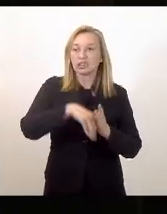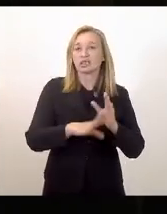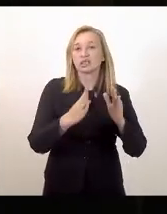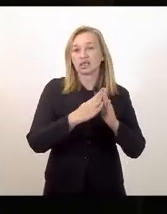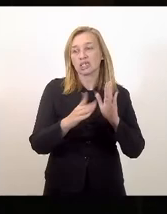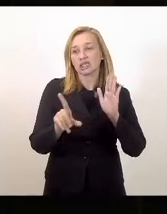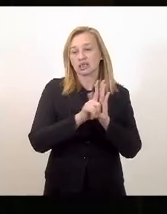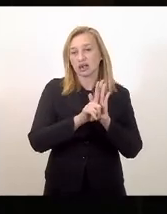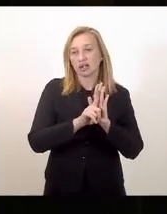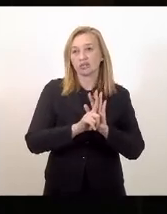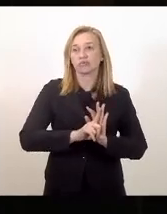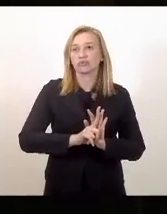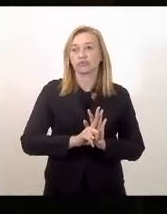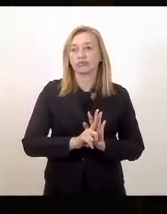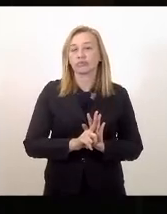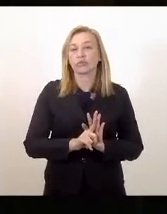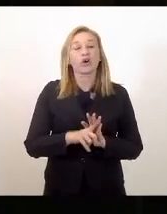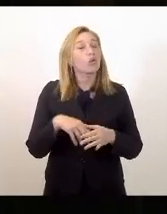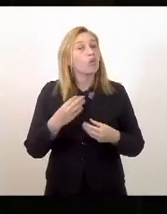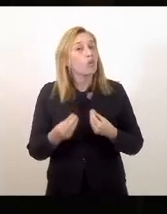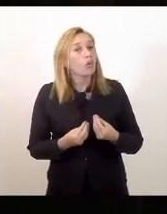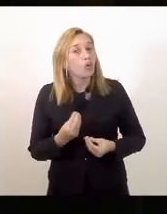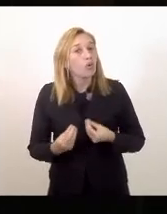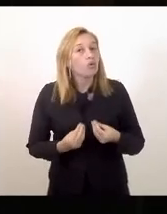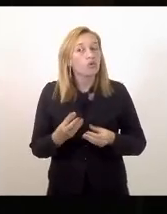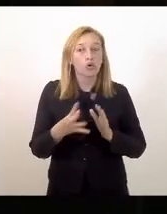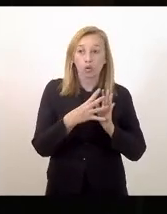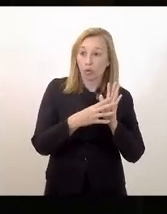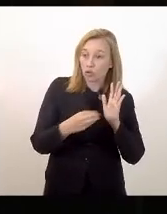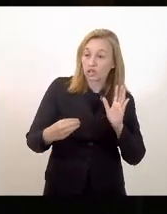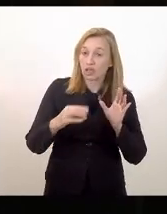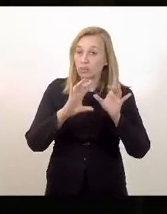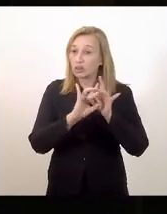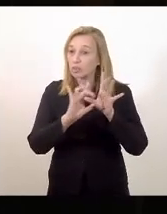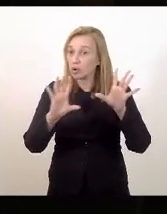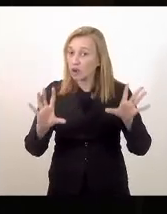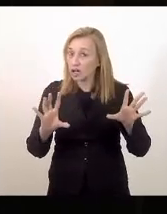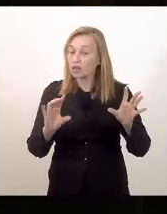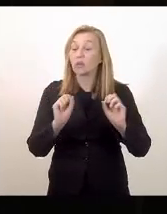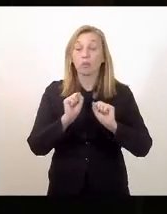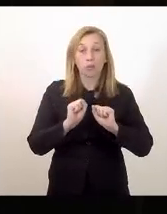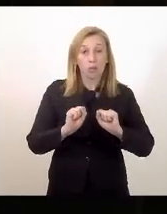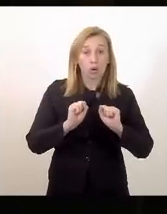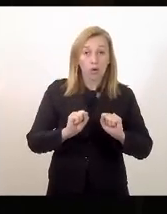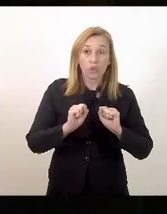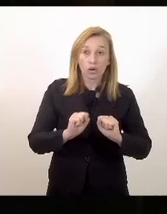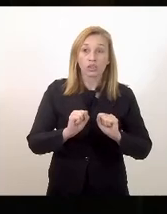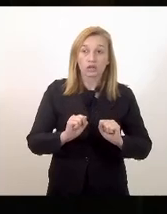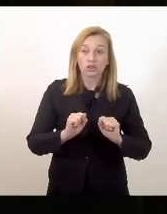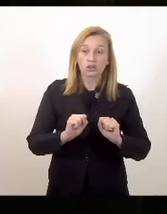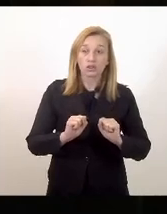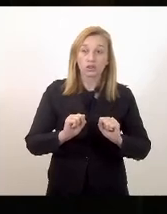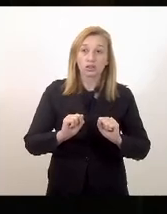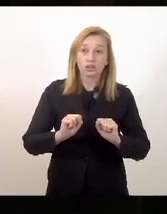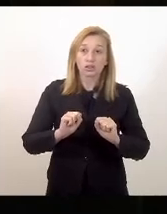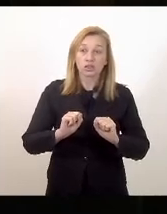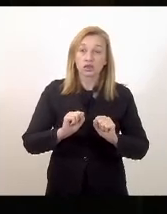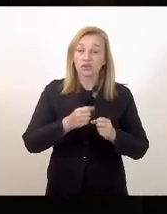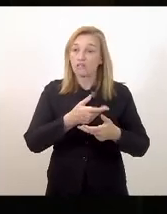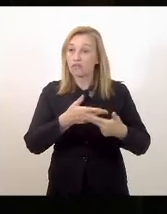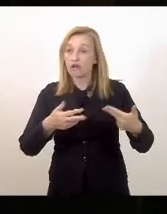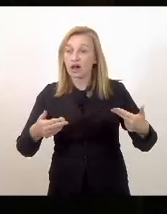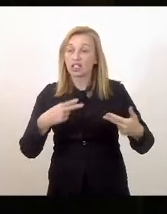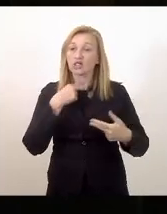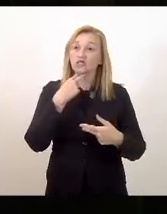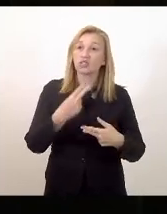casas legislativas. De que forma um modelo democrático possa trazer uma pluralidade de vozes e